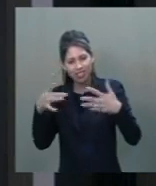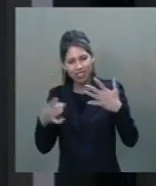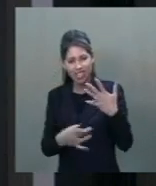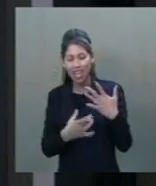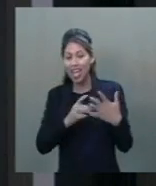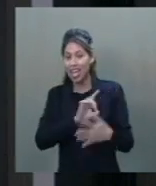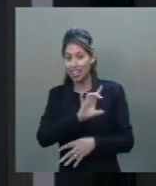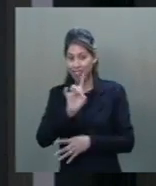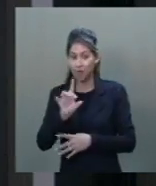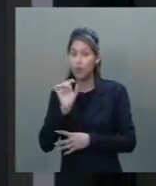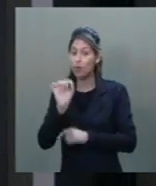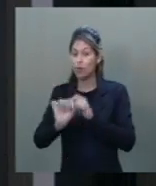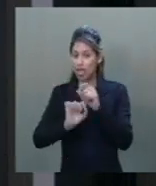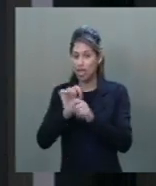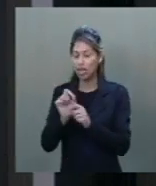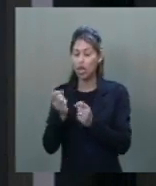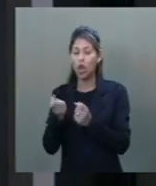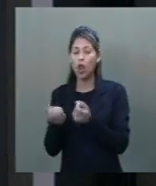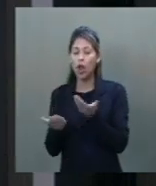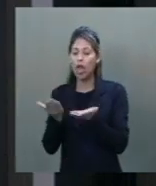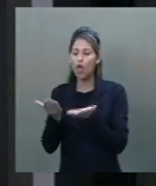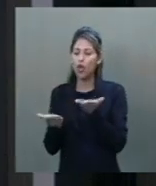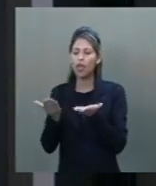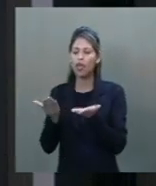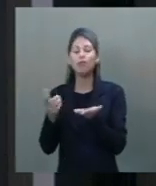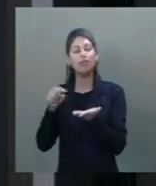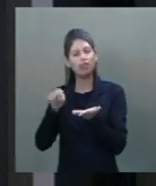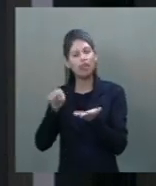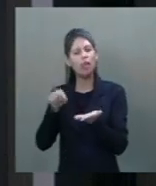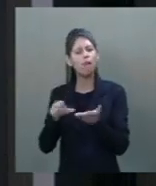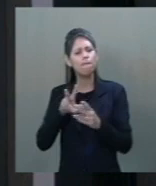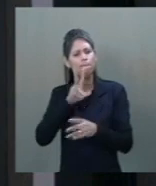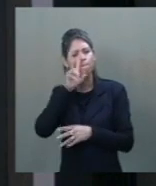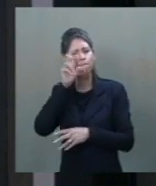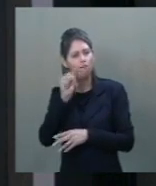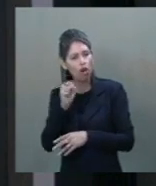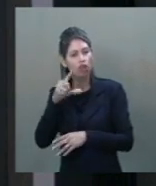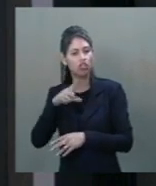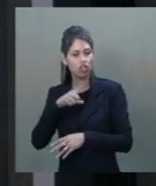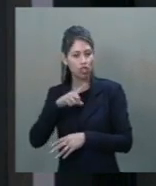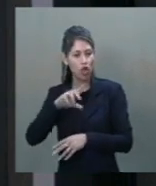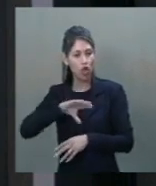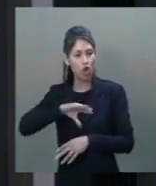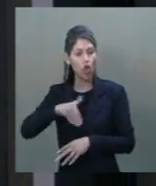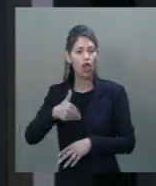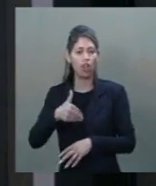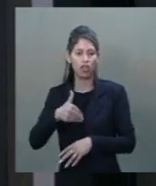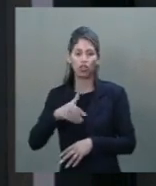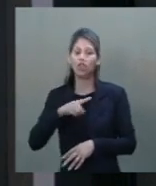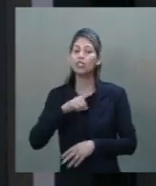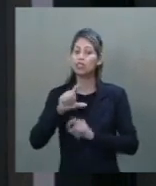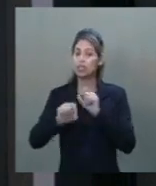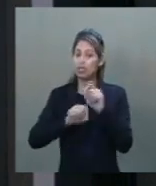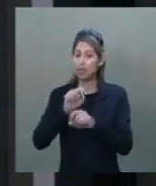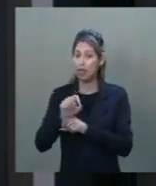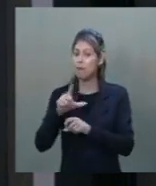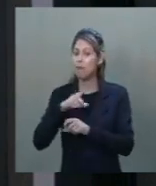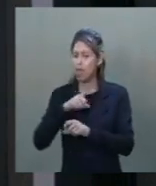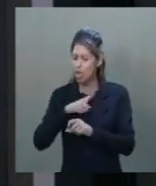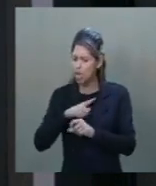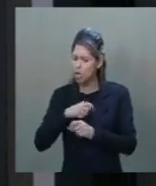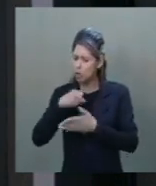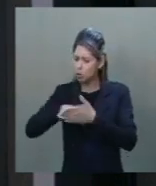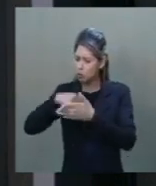casa de maneira equilibrada, de maneira tênue, mas valente e corajosa, resistindo aos